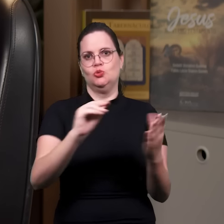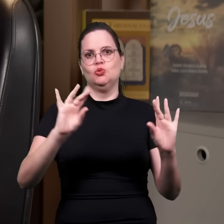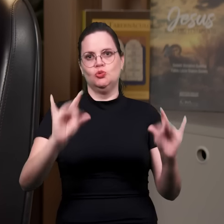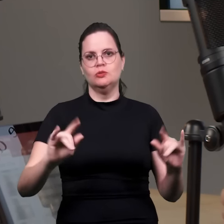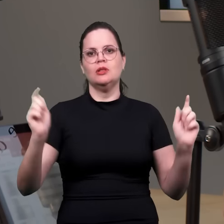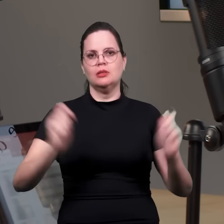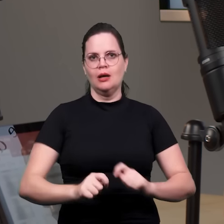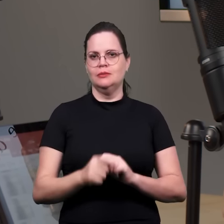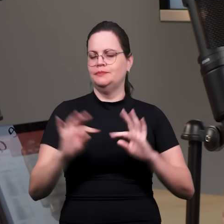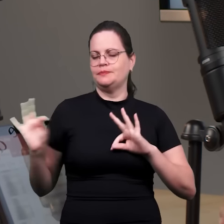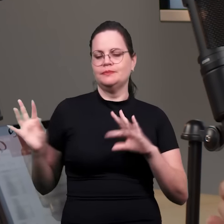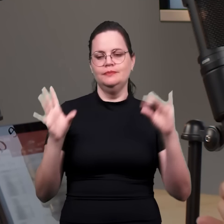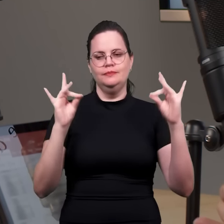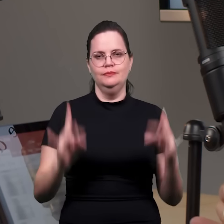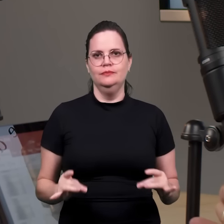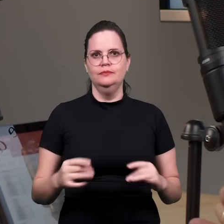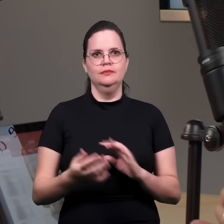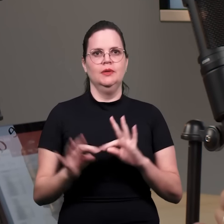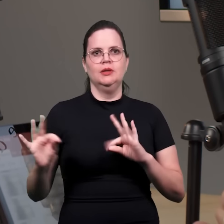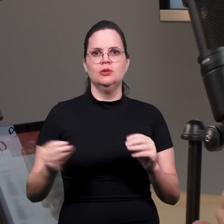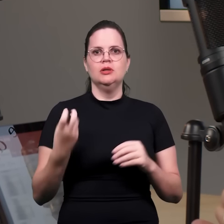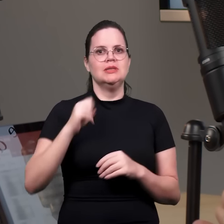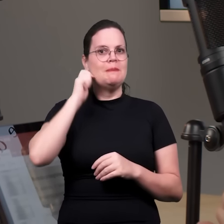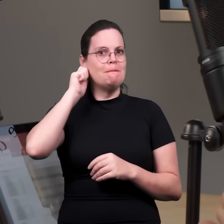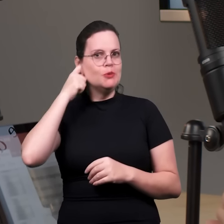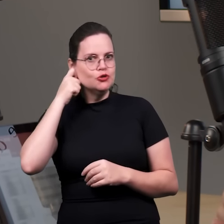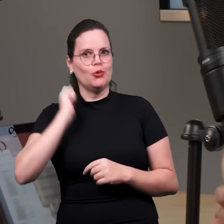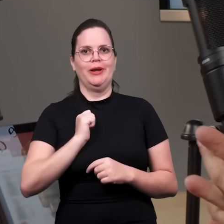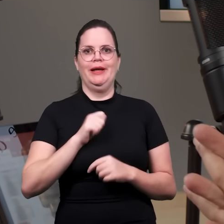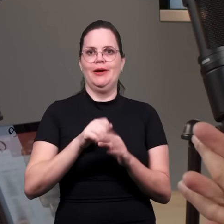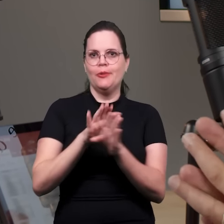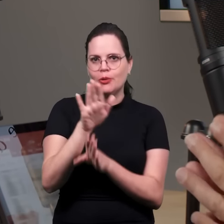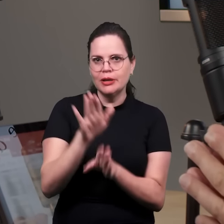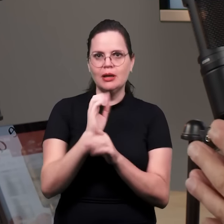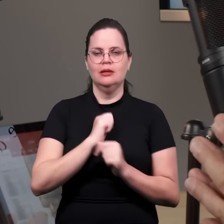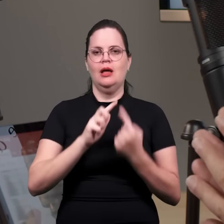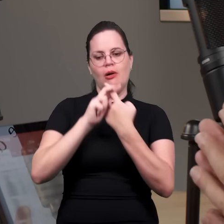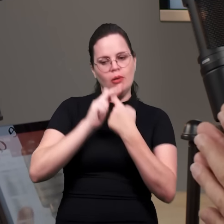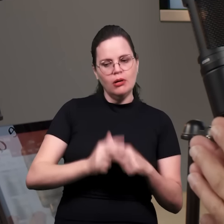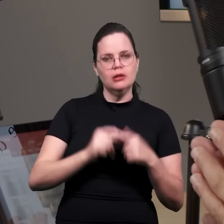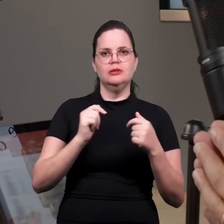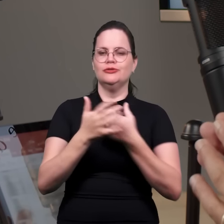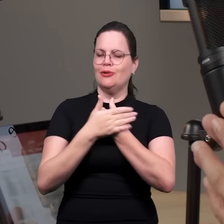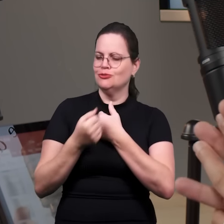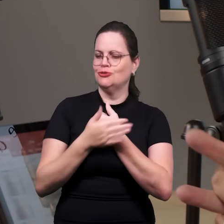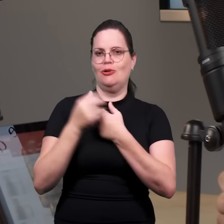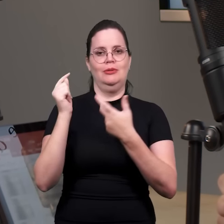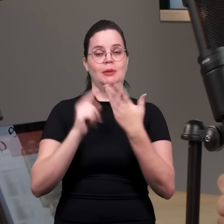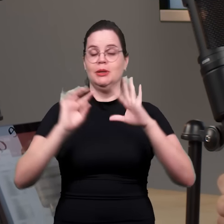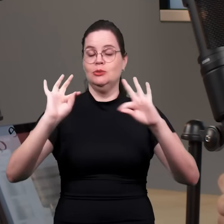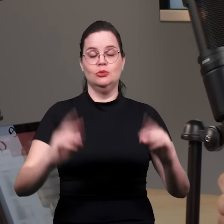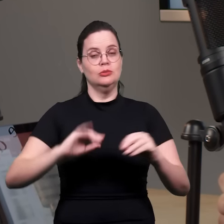nós, os em aspectos, todos os né? aspectos, nas instruções, nas correções, nas exortações, porque é Deus falando conosco e o Senhor muitas